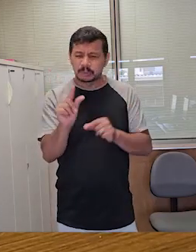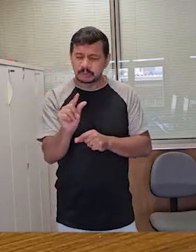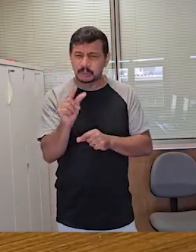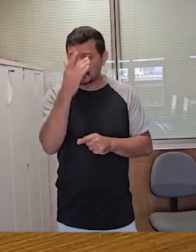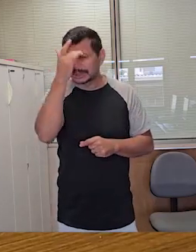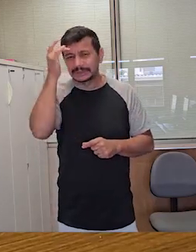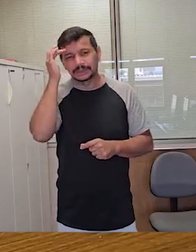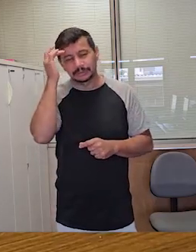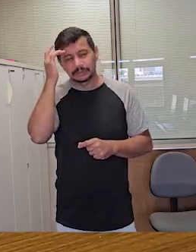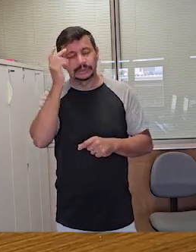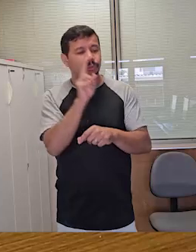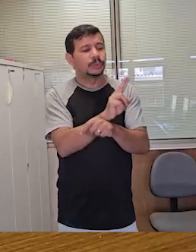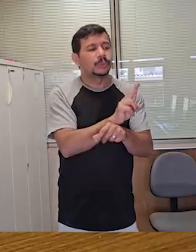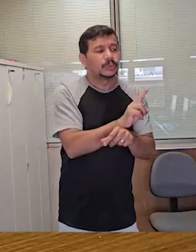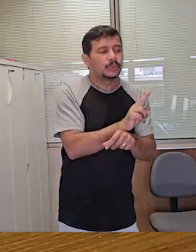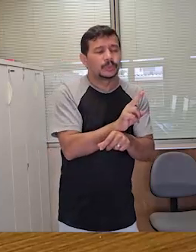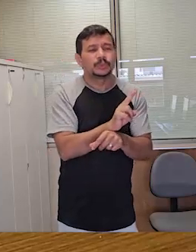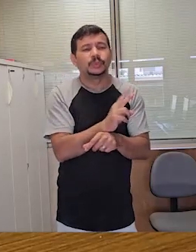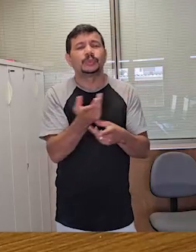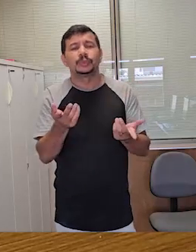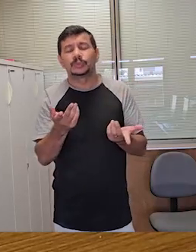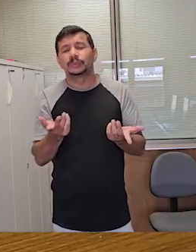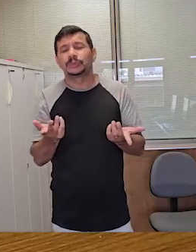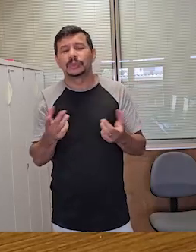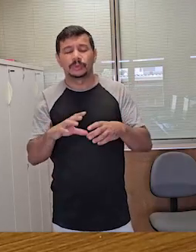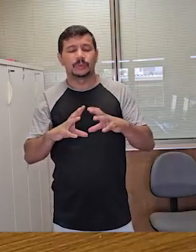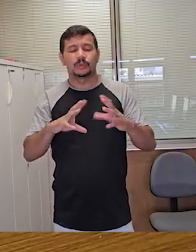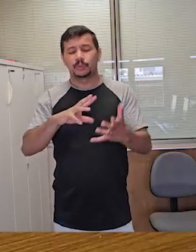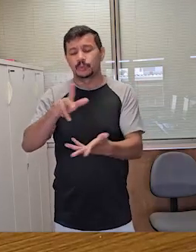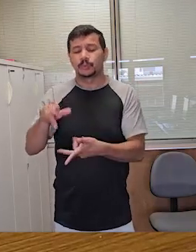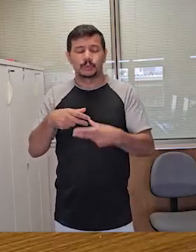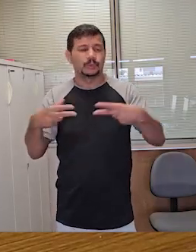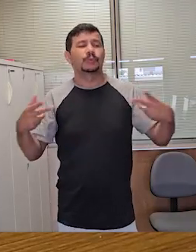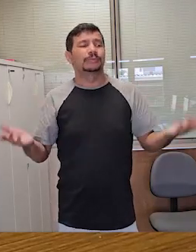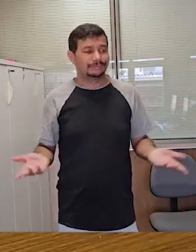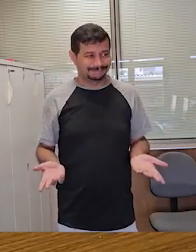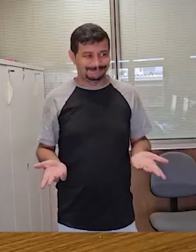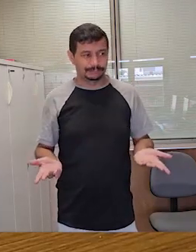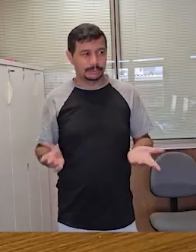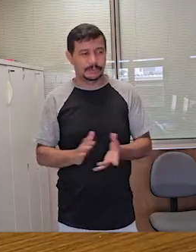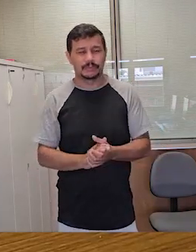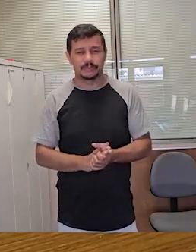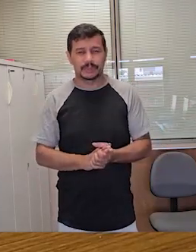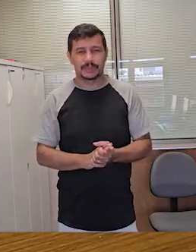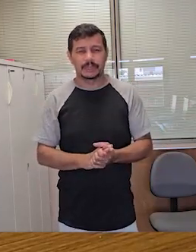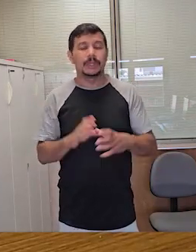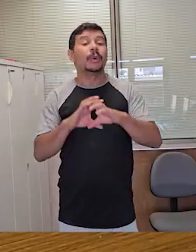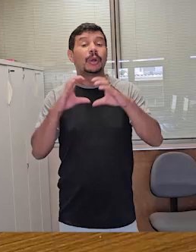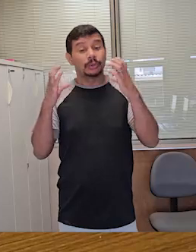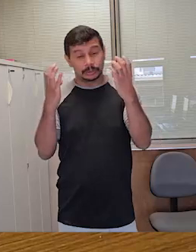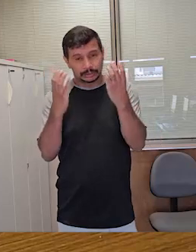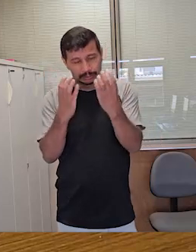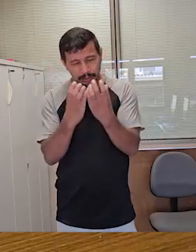as pessoas para cuidar de um mundo de coisas. Então, essa